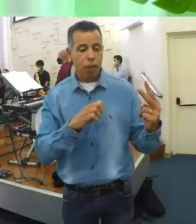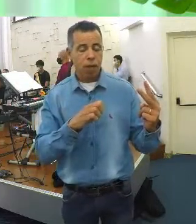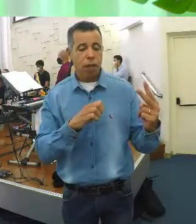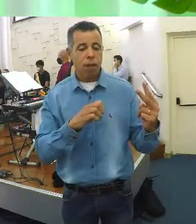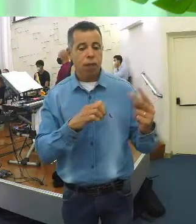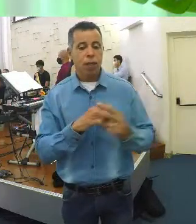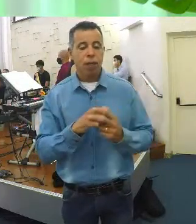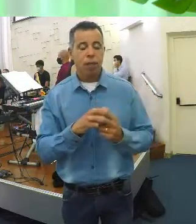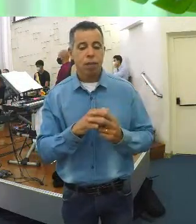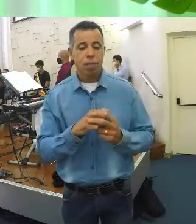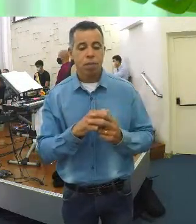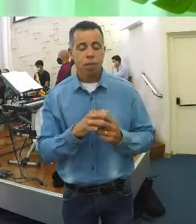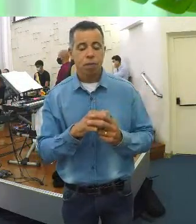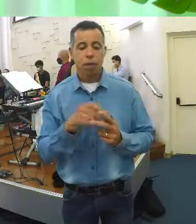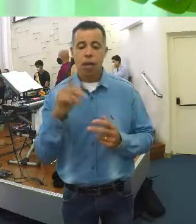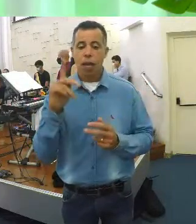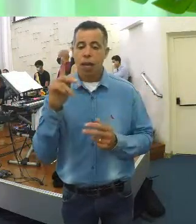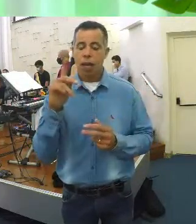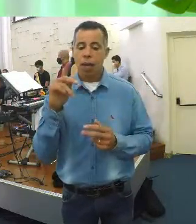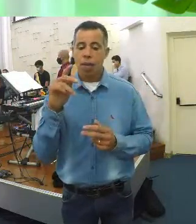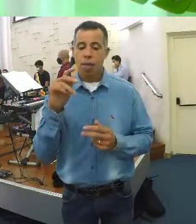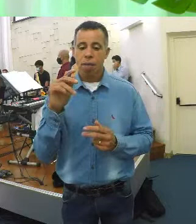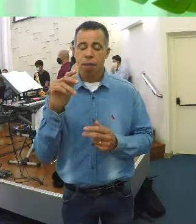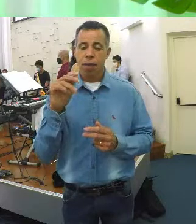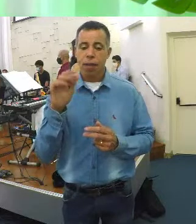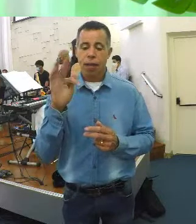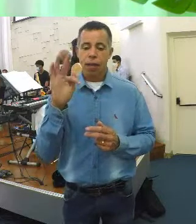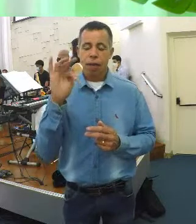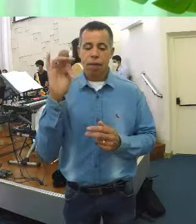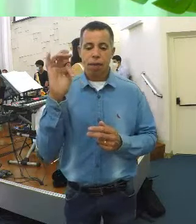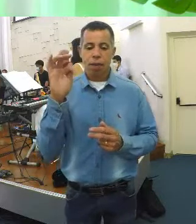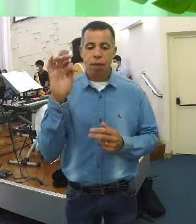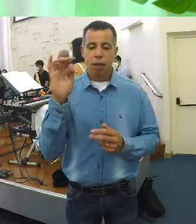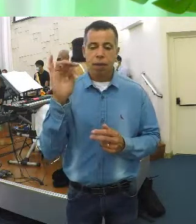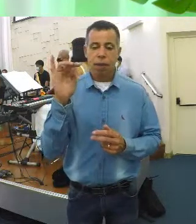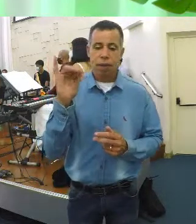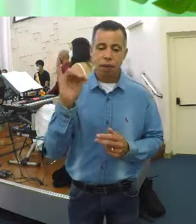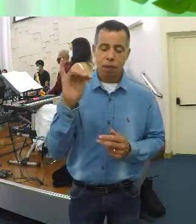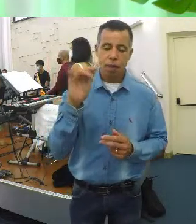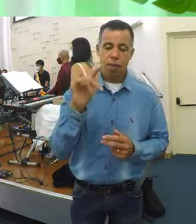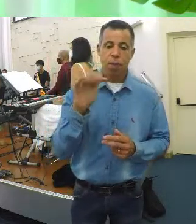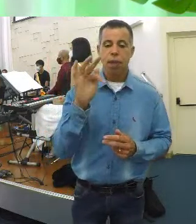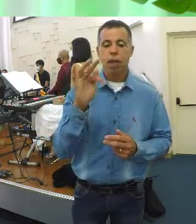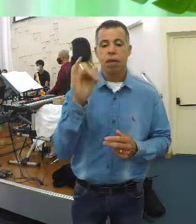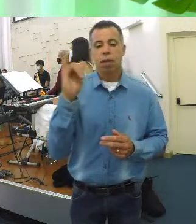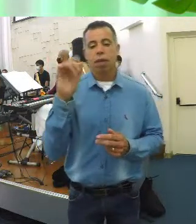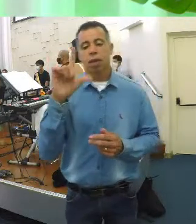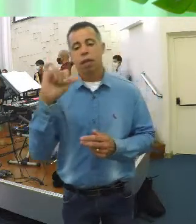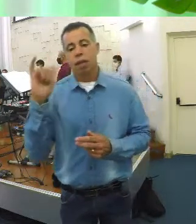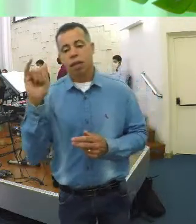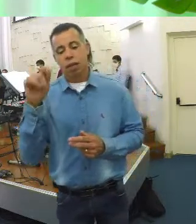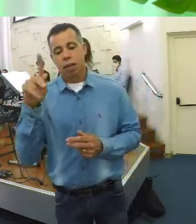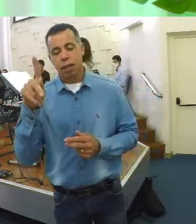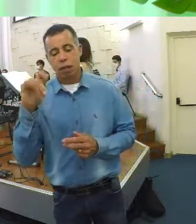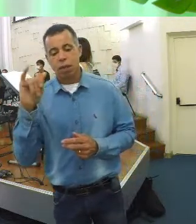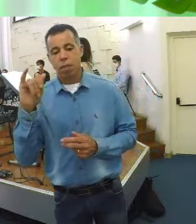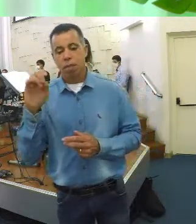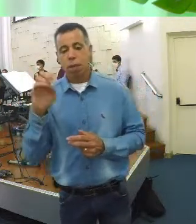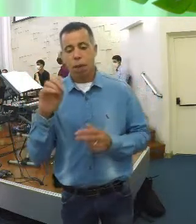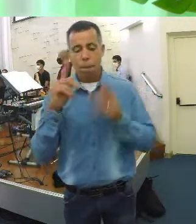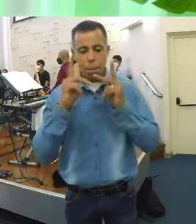irmãos, enquanto Filipe pregava e curava, diz a palavra de Deus que houve grande alegria naquela